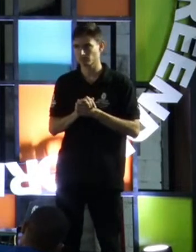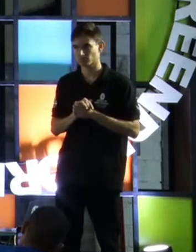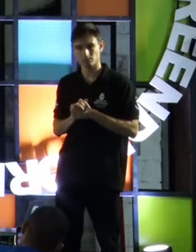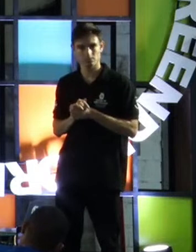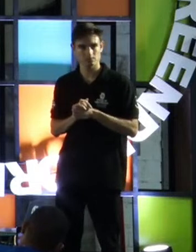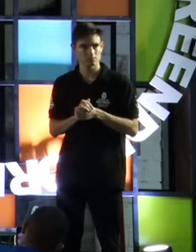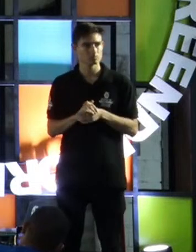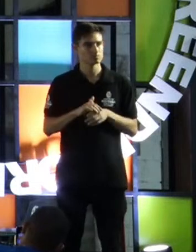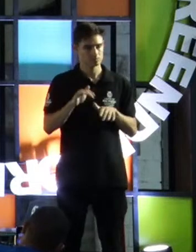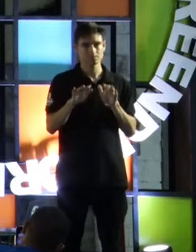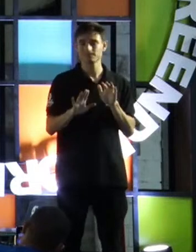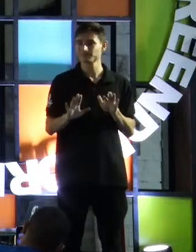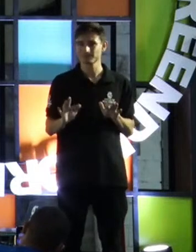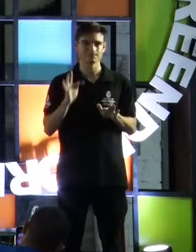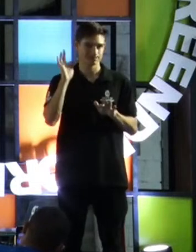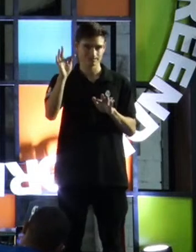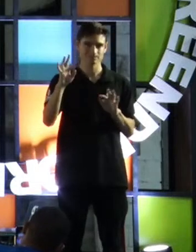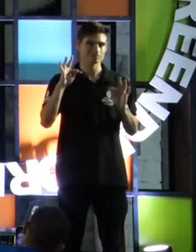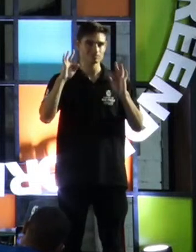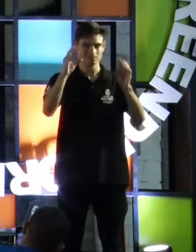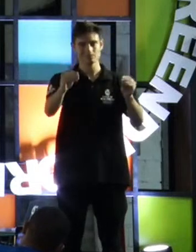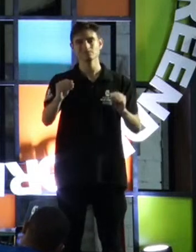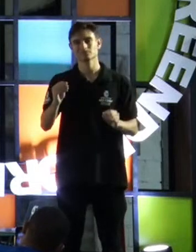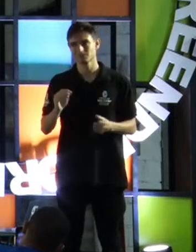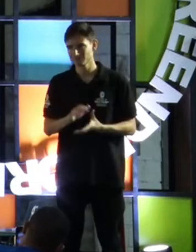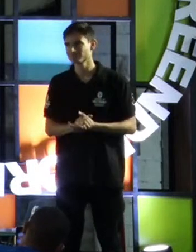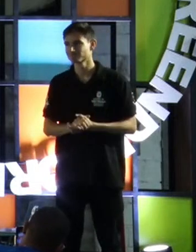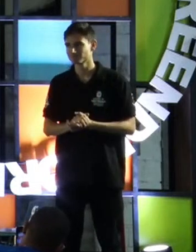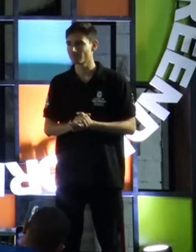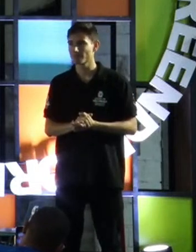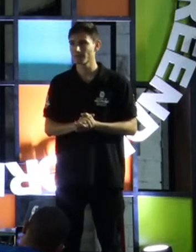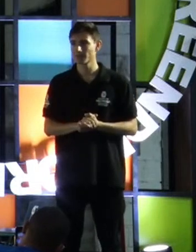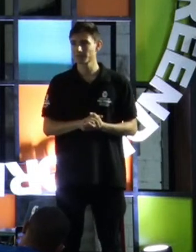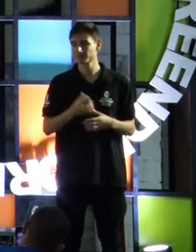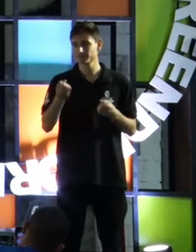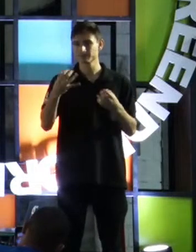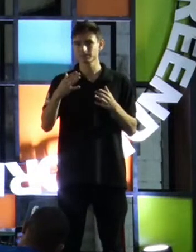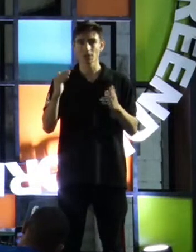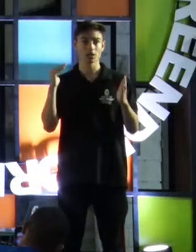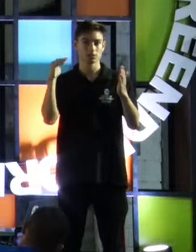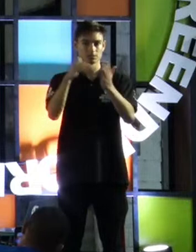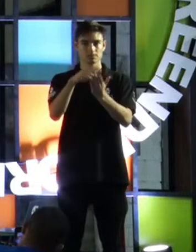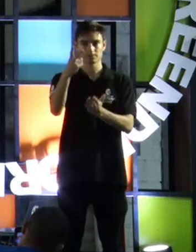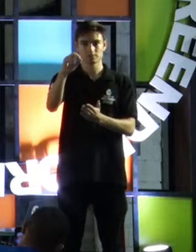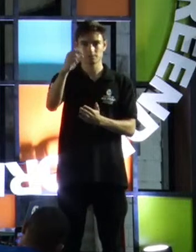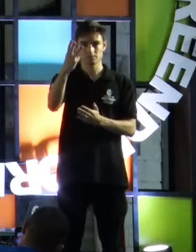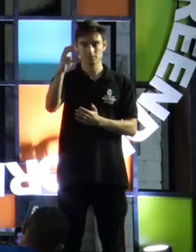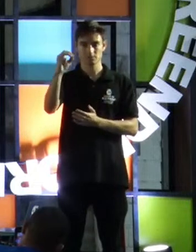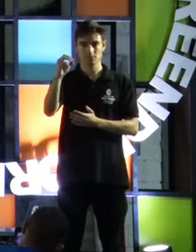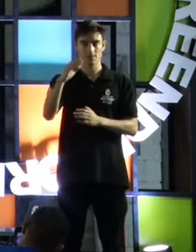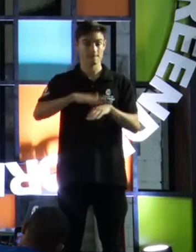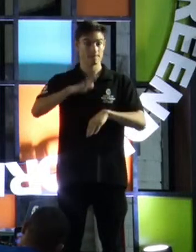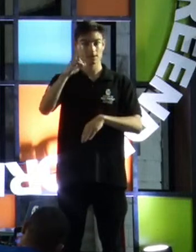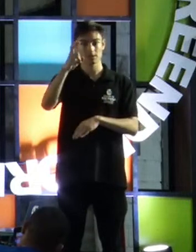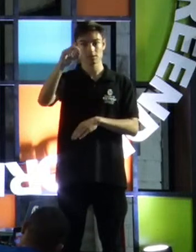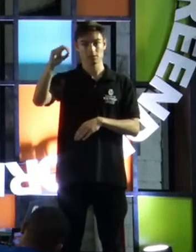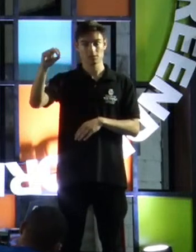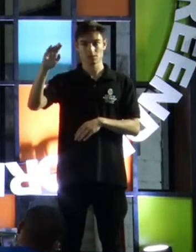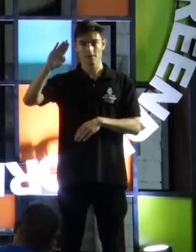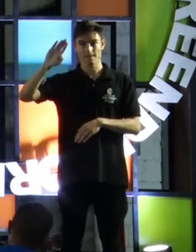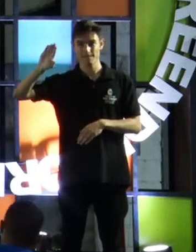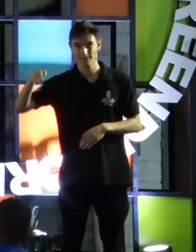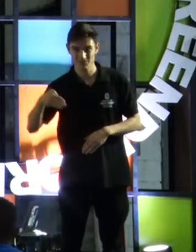as coisas também estarão conectadas. Fala-se em até 2030... a gente vai ter mais de 500 bilhões de